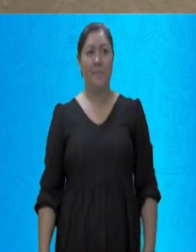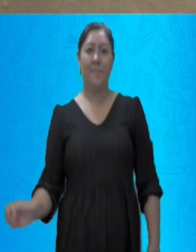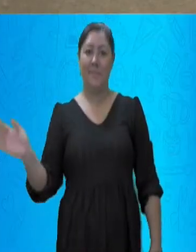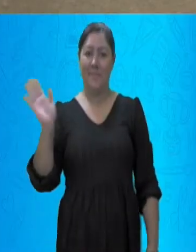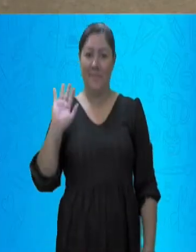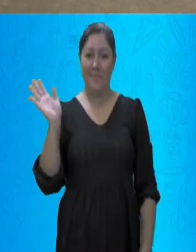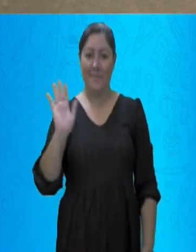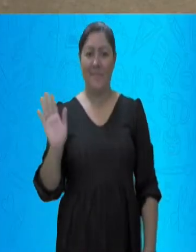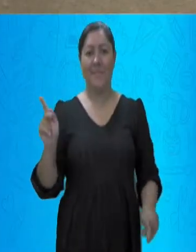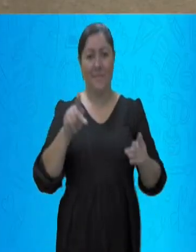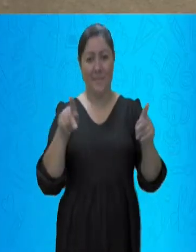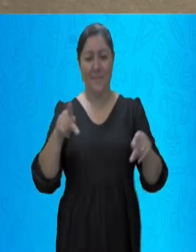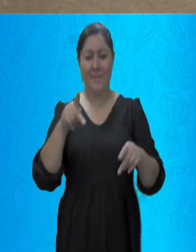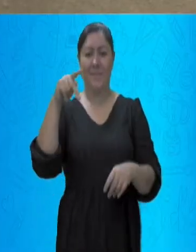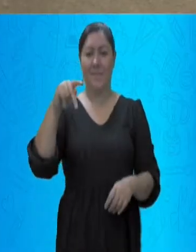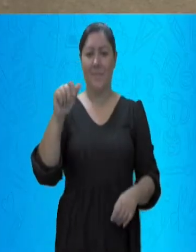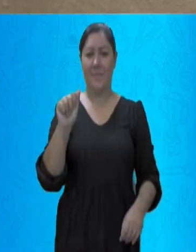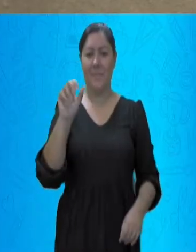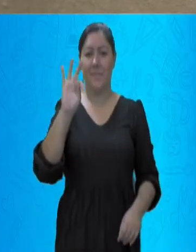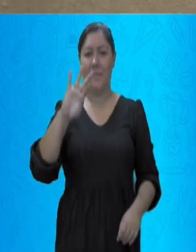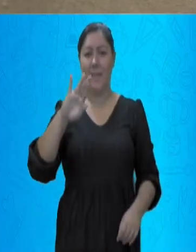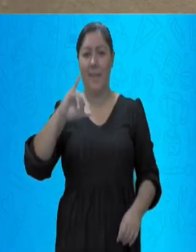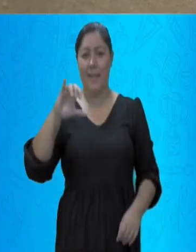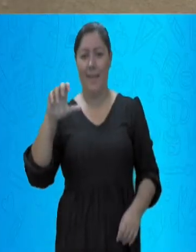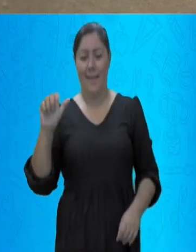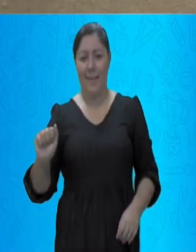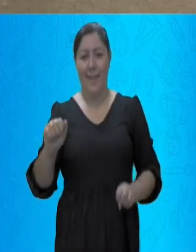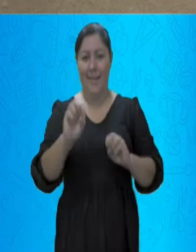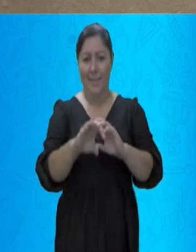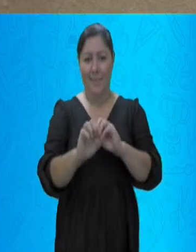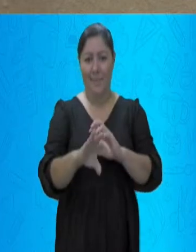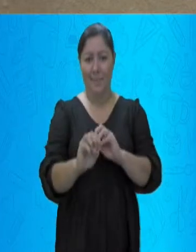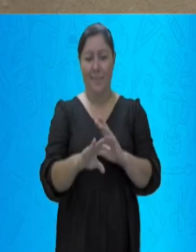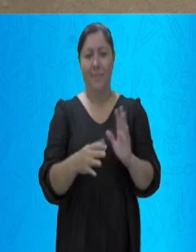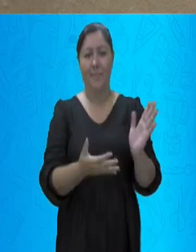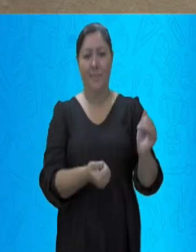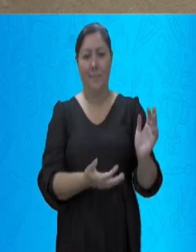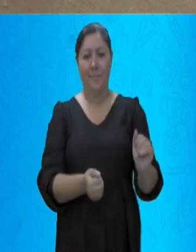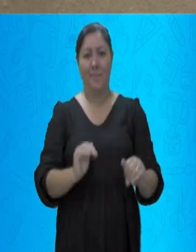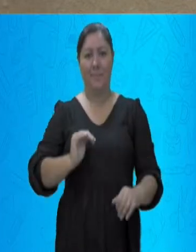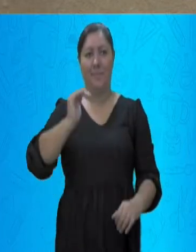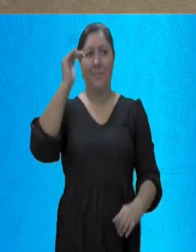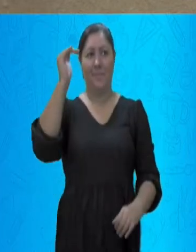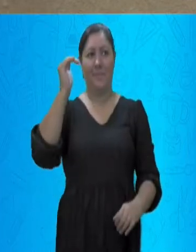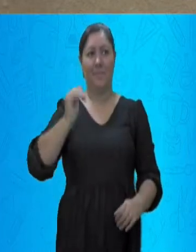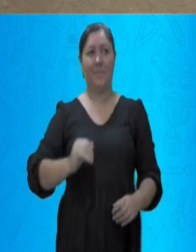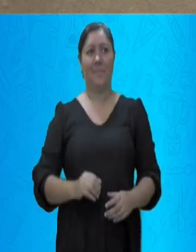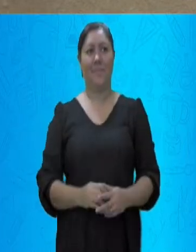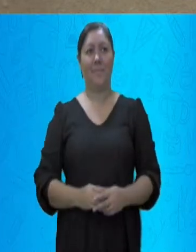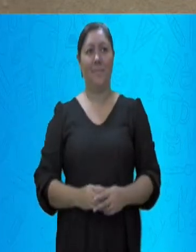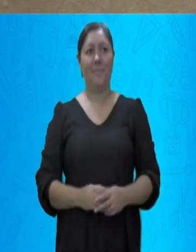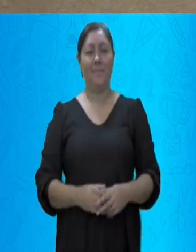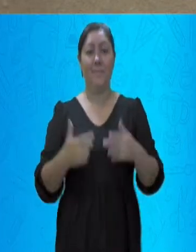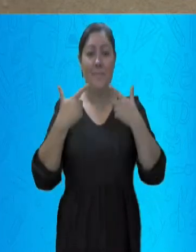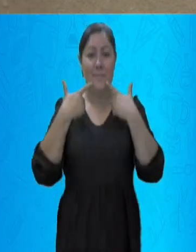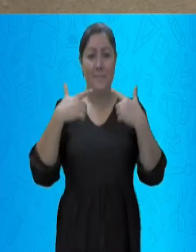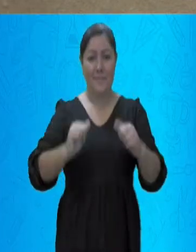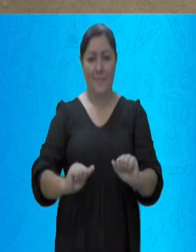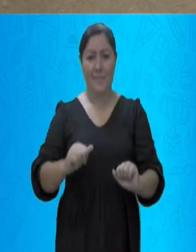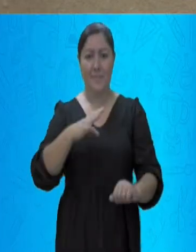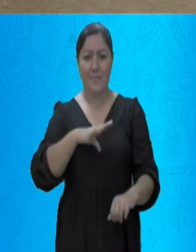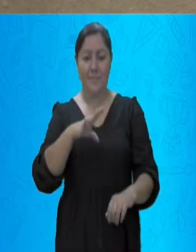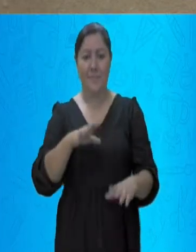Olá, sou a professora Patrícia, da Educação de Jovens e Adultos, e na nossa aula de língua portuguesa de hoje vamos falar um pouco